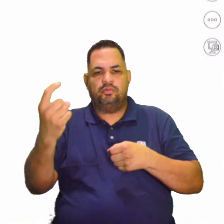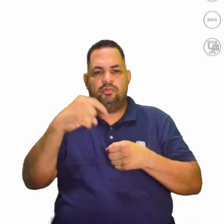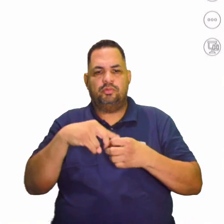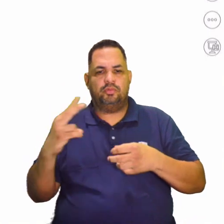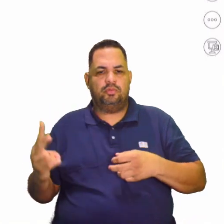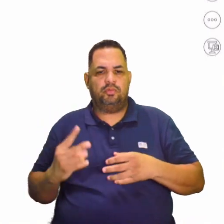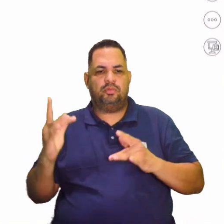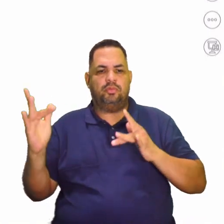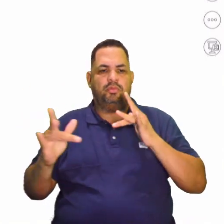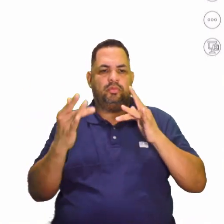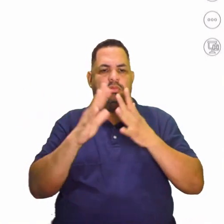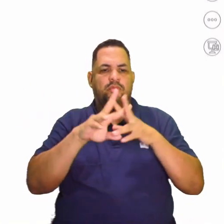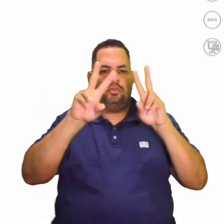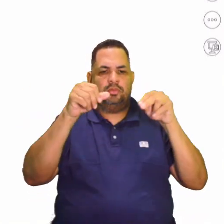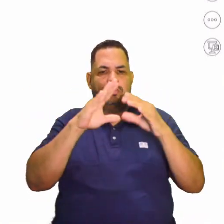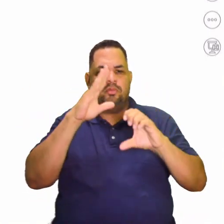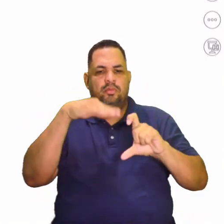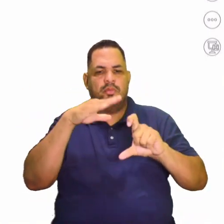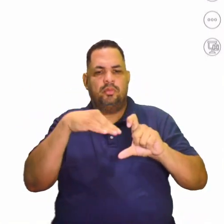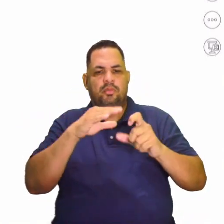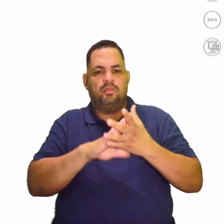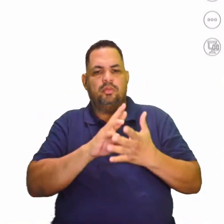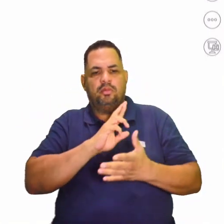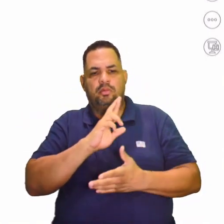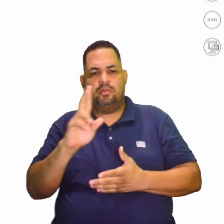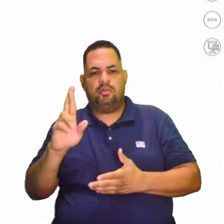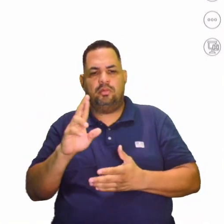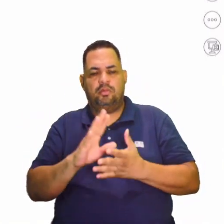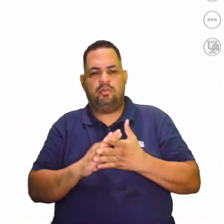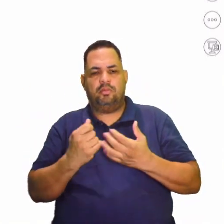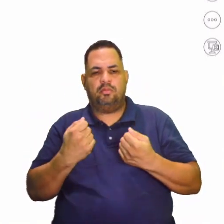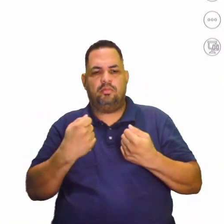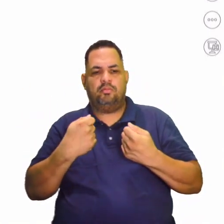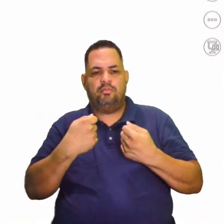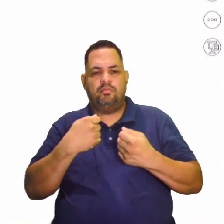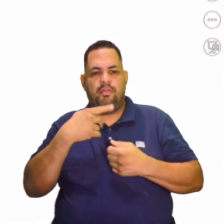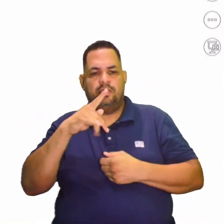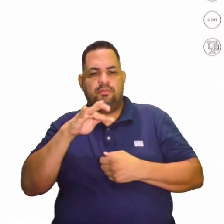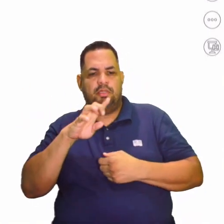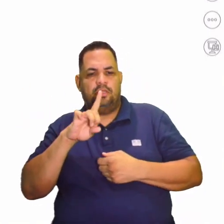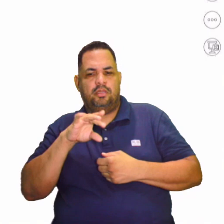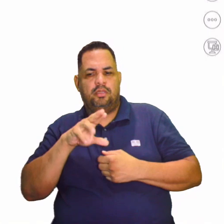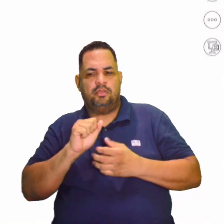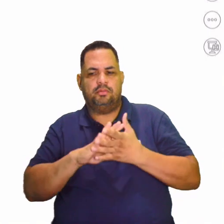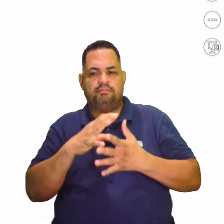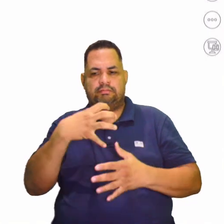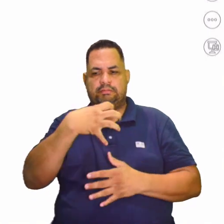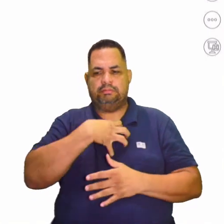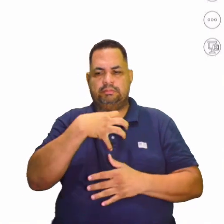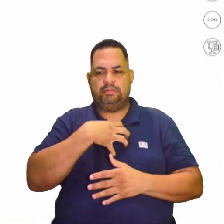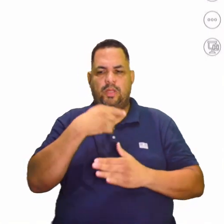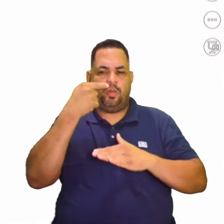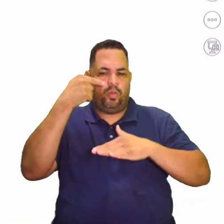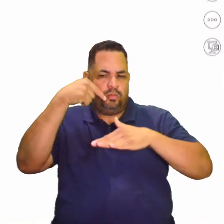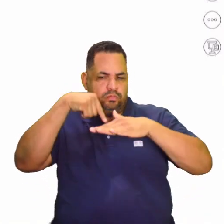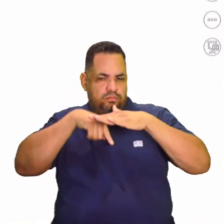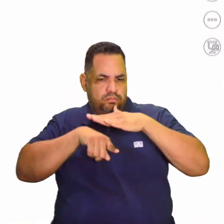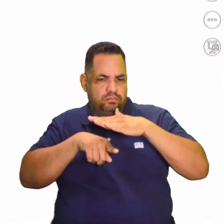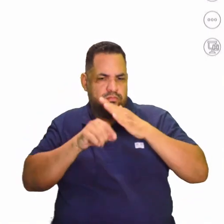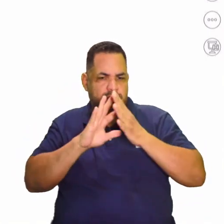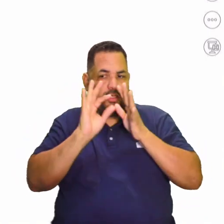temas mitológicos e religiosos, o uso da perspectiva, que dá a sensação de profundidade,